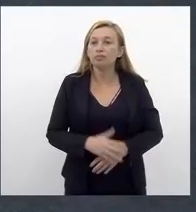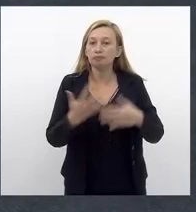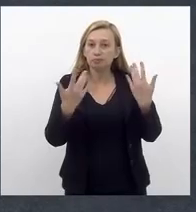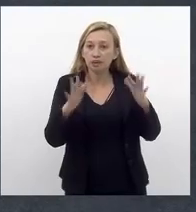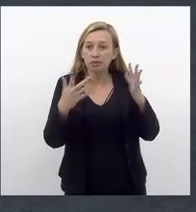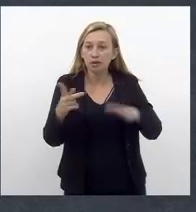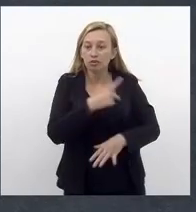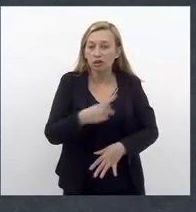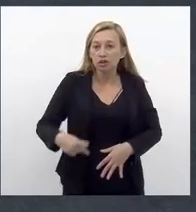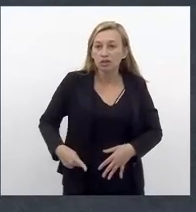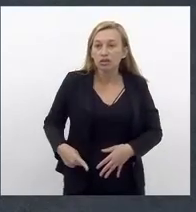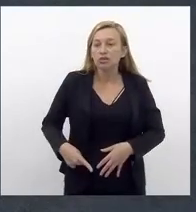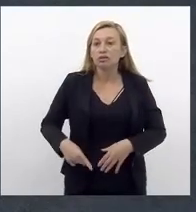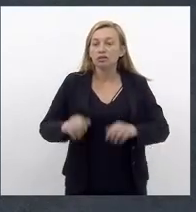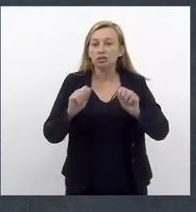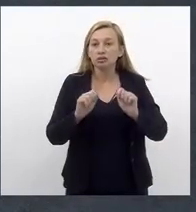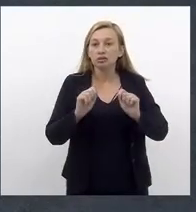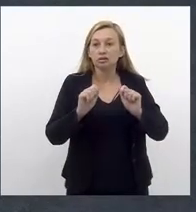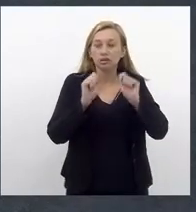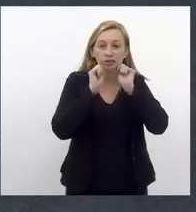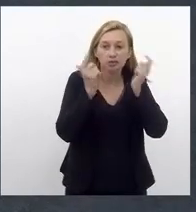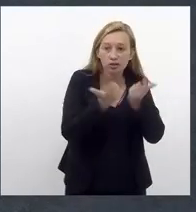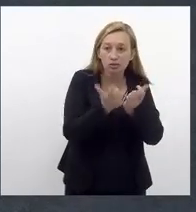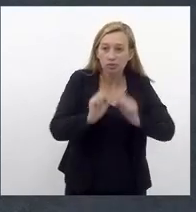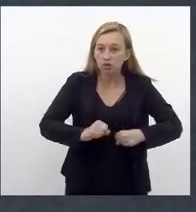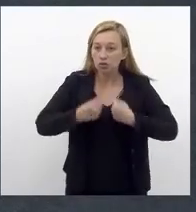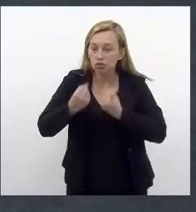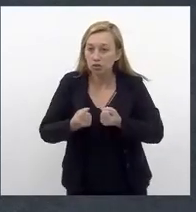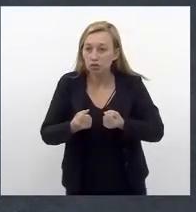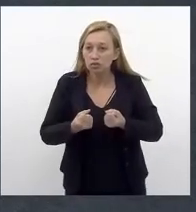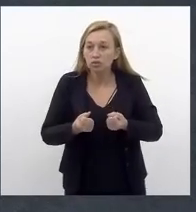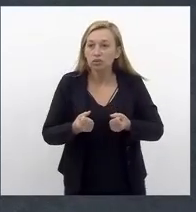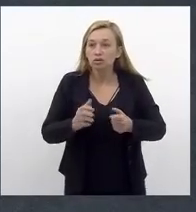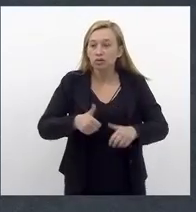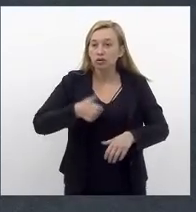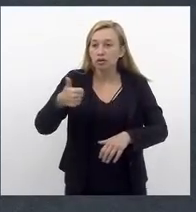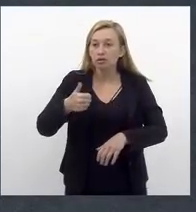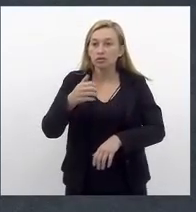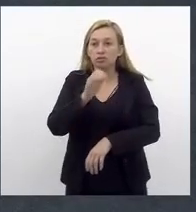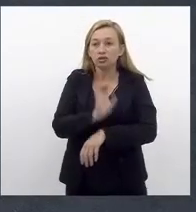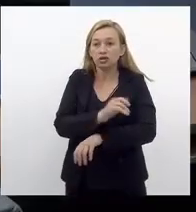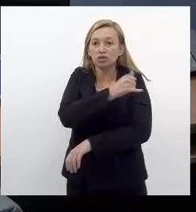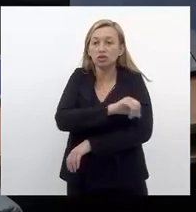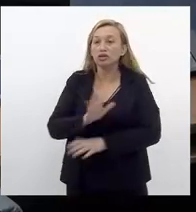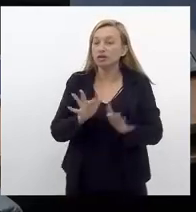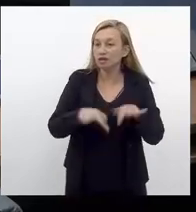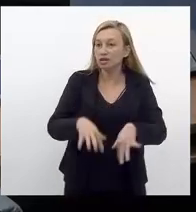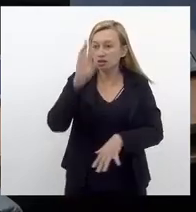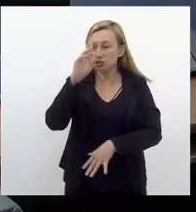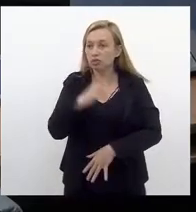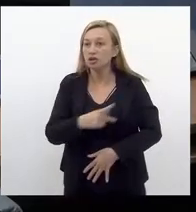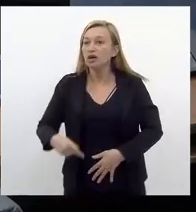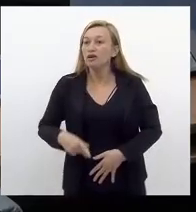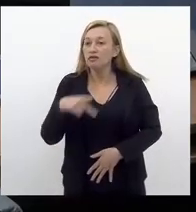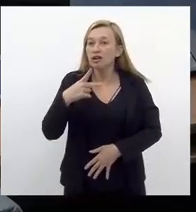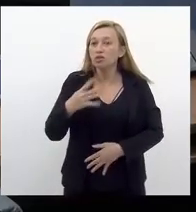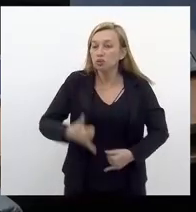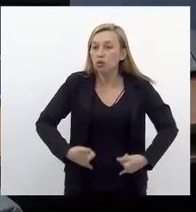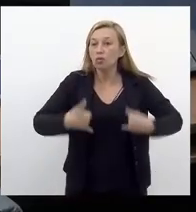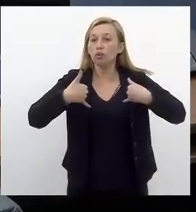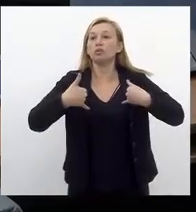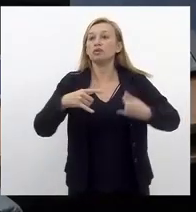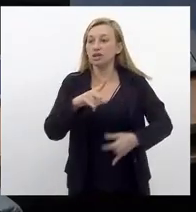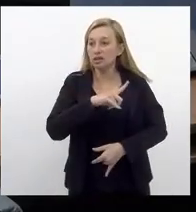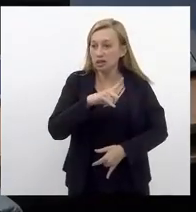Legislativa pelo esforço em prol do Rio de Janeiro Obrigado Deputado eu quero terminar essa Presidente dizendo do orgulho que